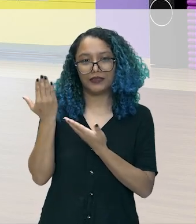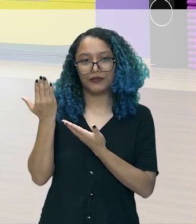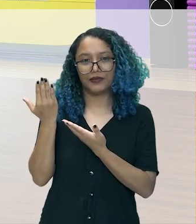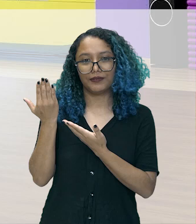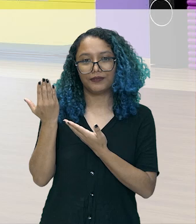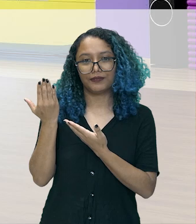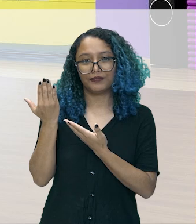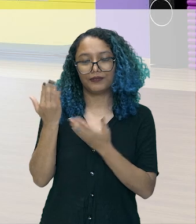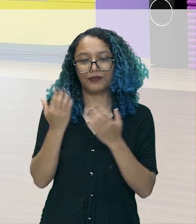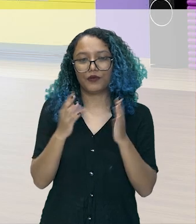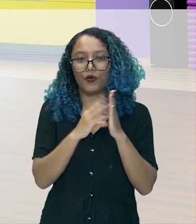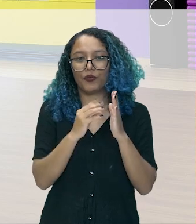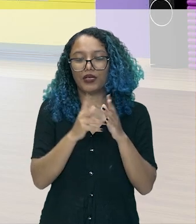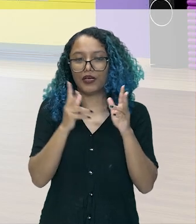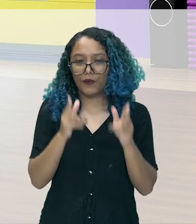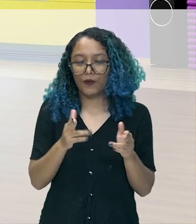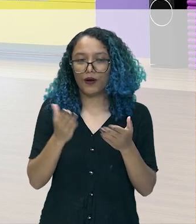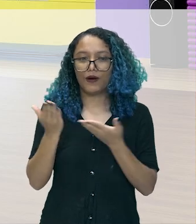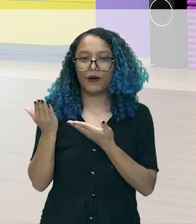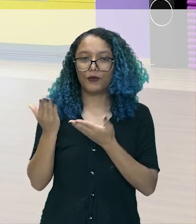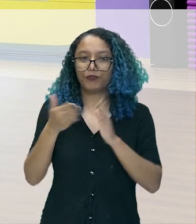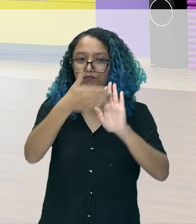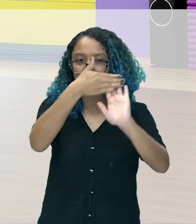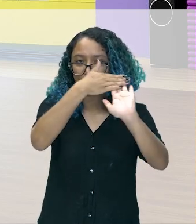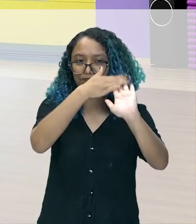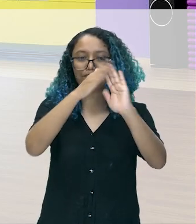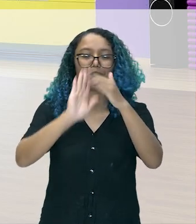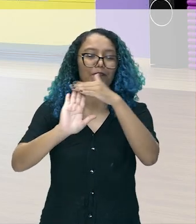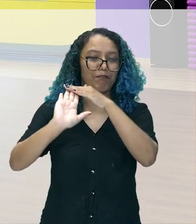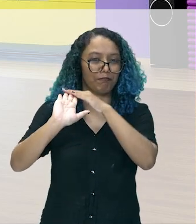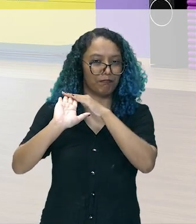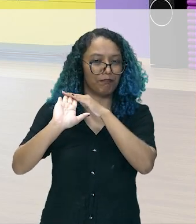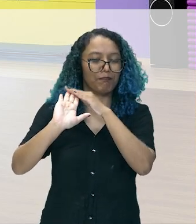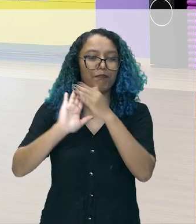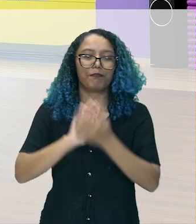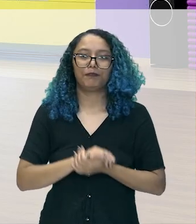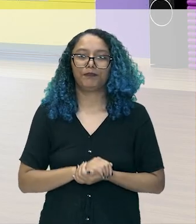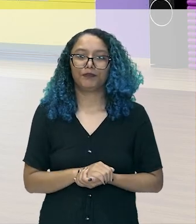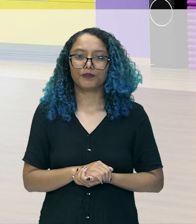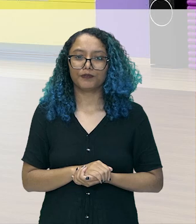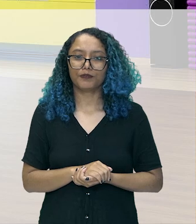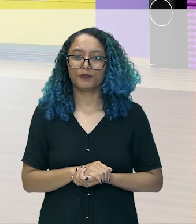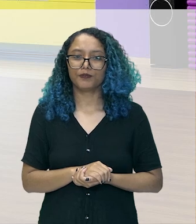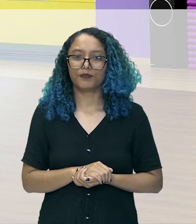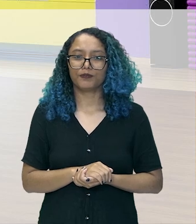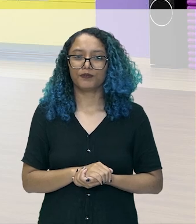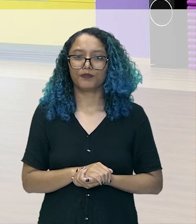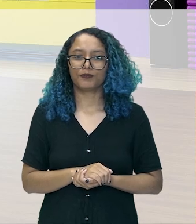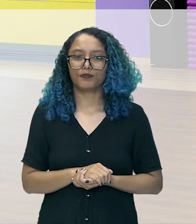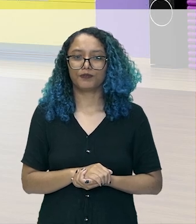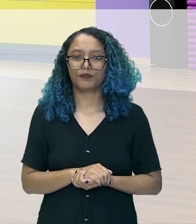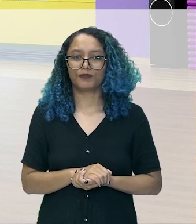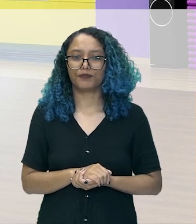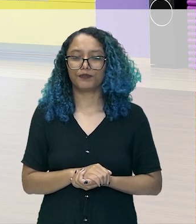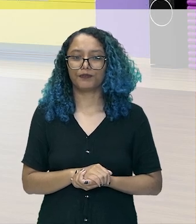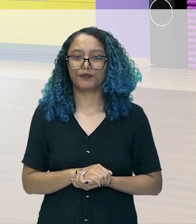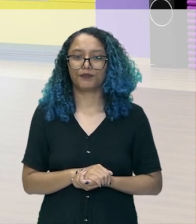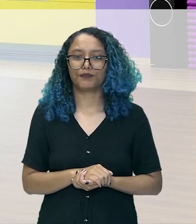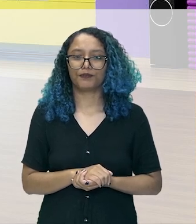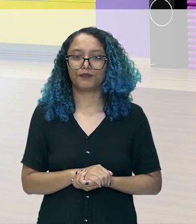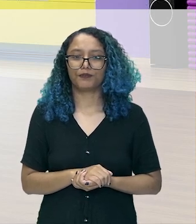Aí vai o desafio pra vocês. A gente vai chutar lá na frente, ó, e vai tentar tocar. Chuta e